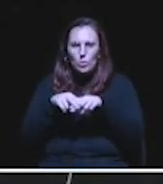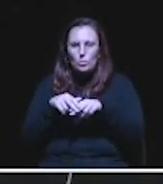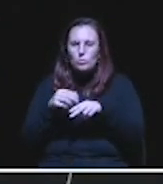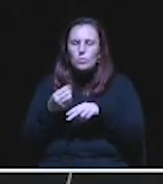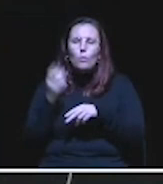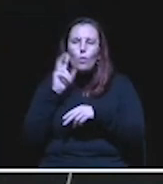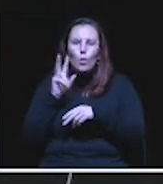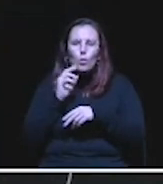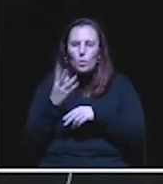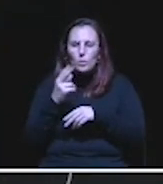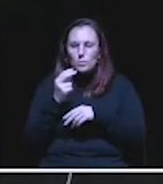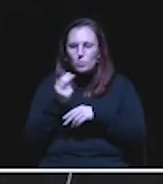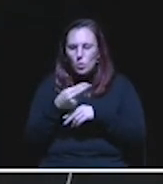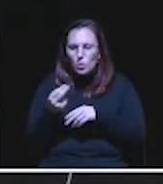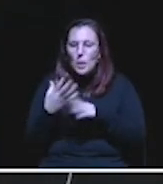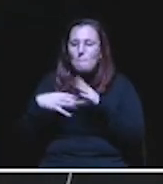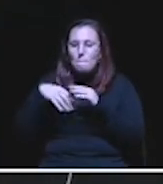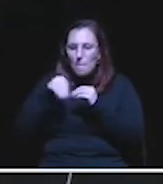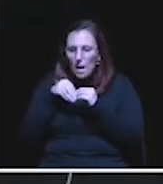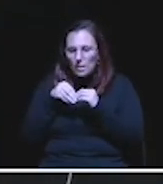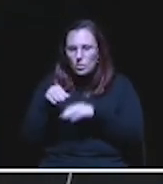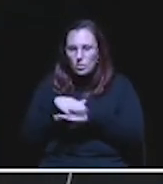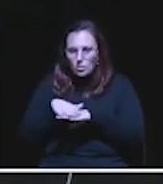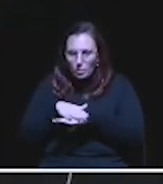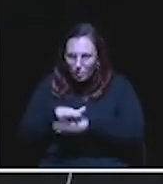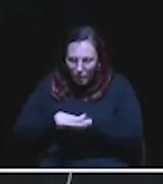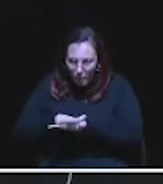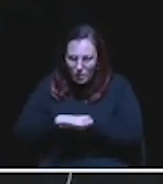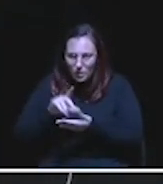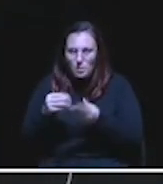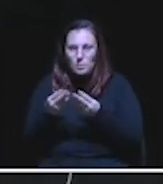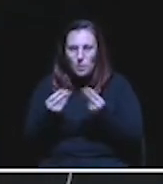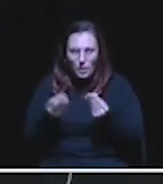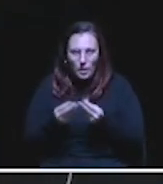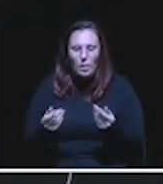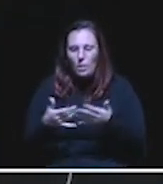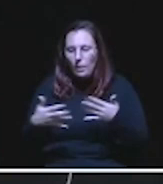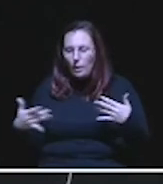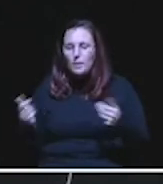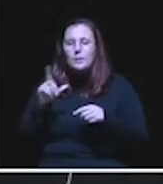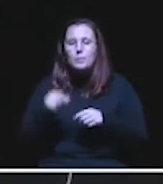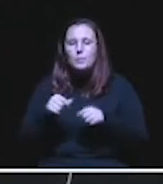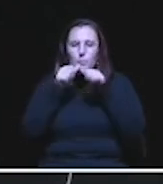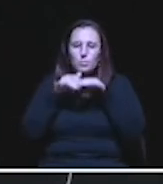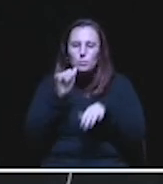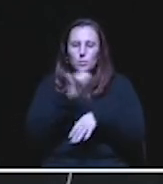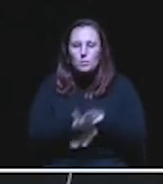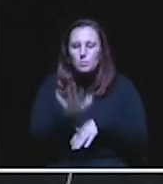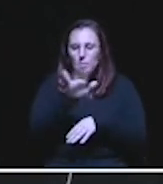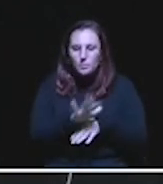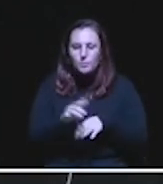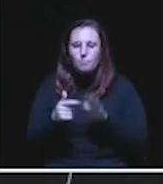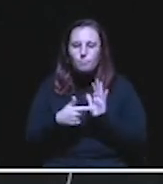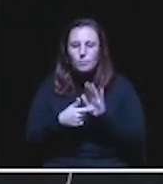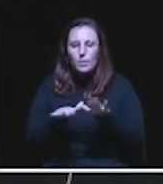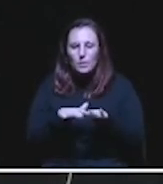quais se tem de adicionar mais uns tantos milhões para fundações e outros tantos para material e equipamentos. A posterior divulgação da imagem desse palco